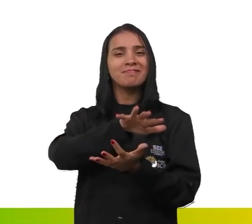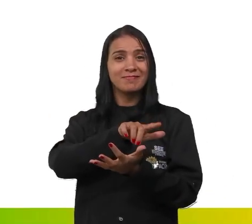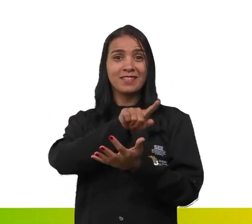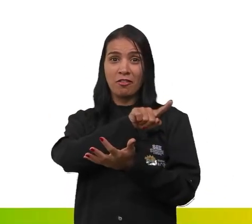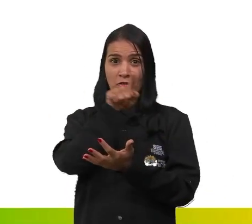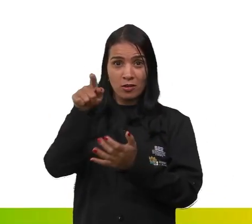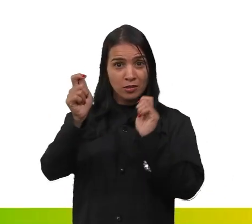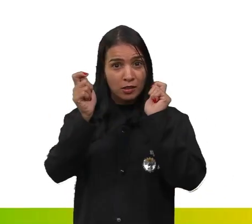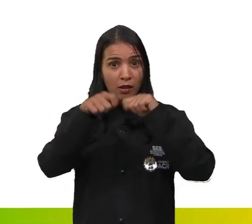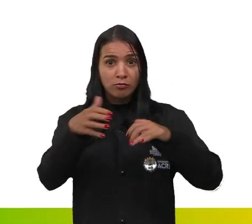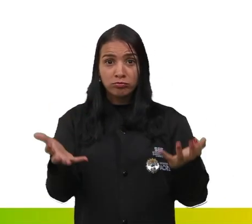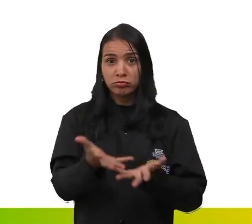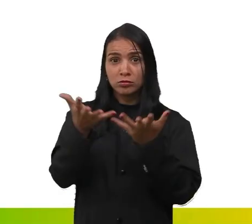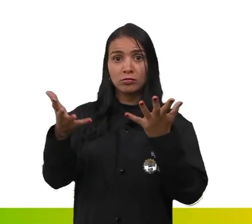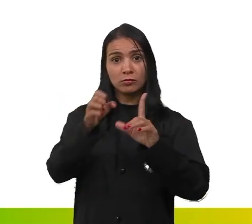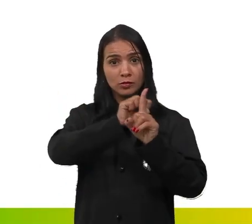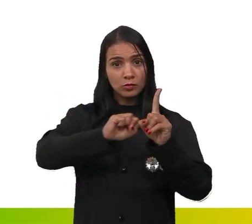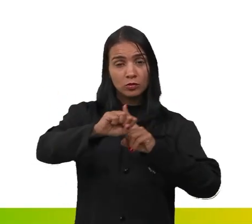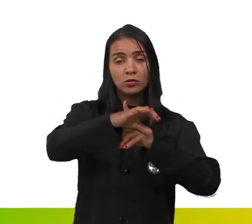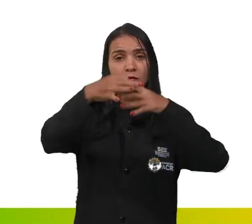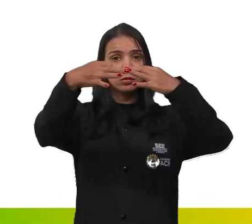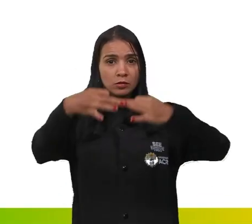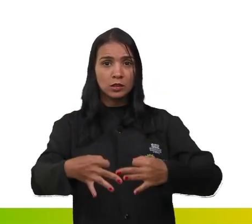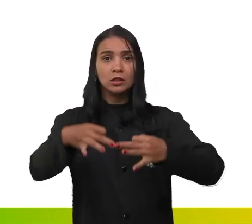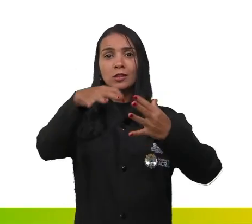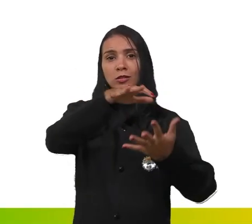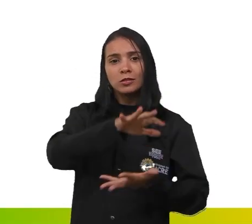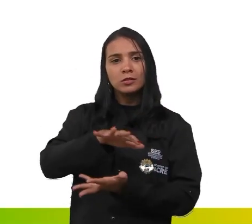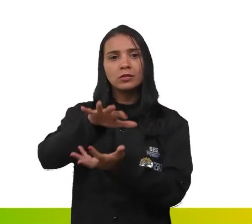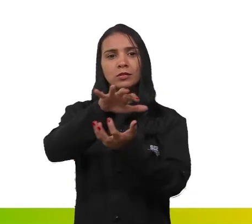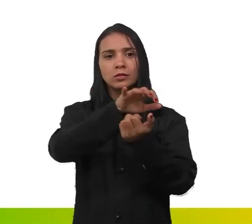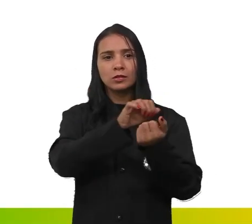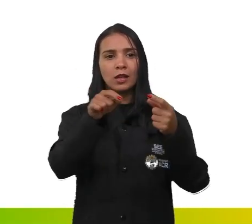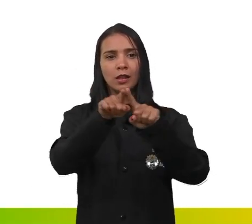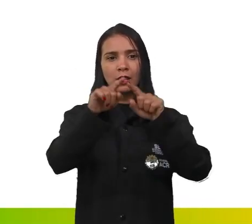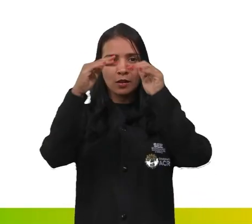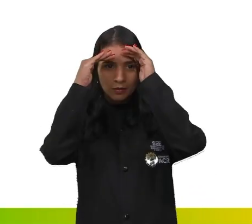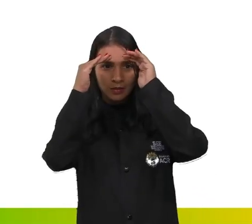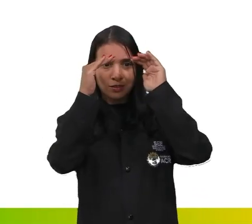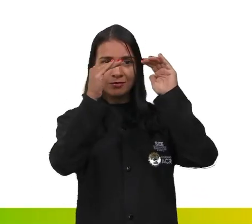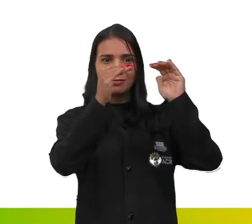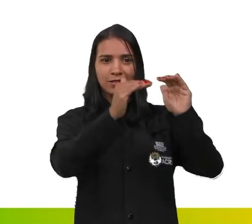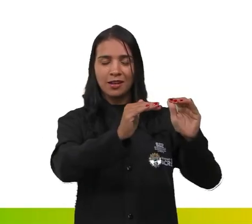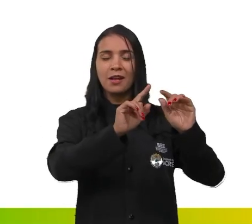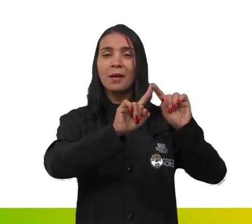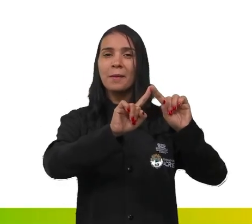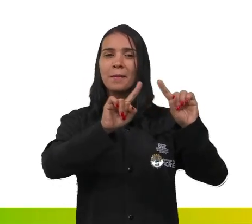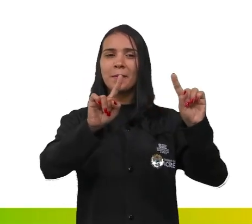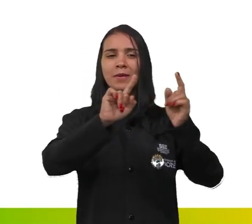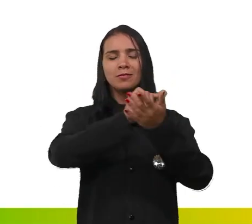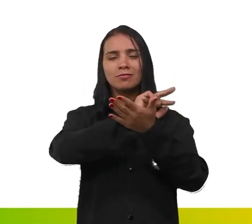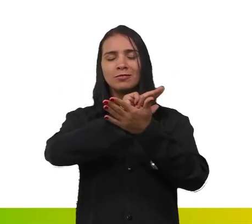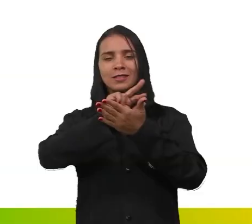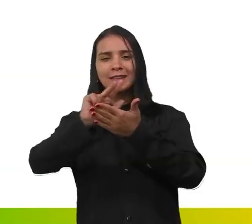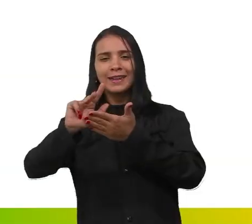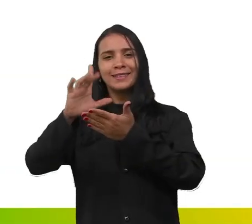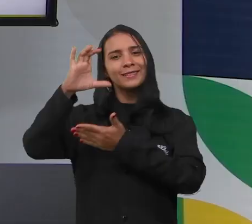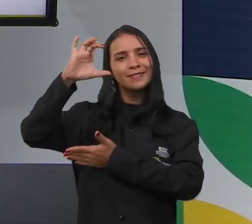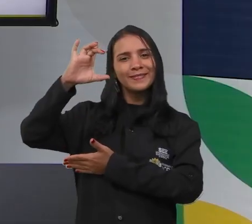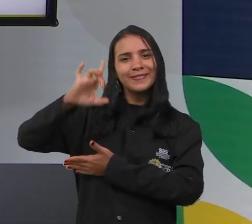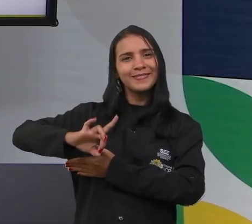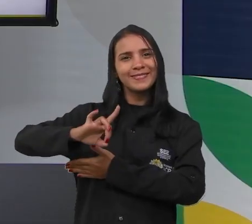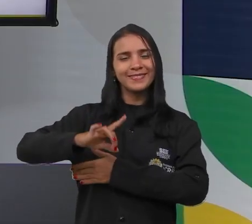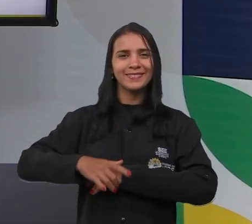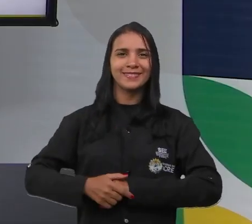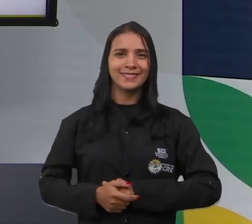uma sociedade mais justa, sustentável e respeitosa com os direitos de todos. Então,